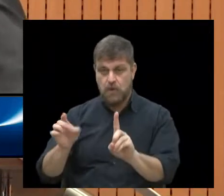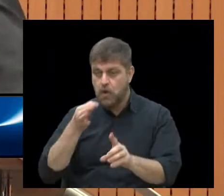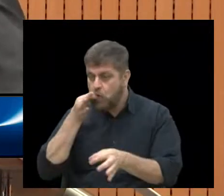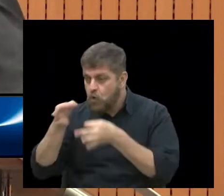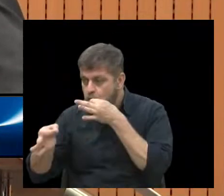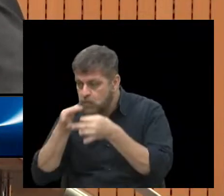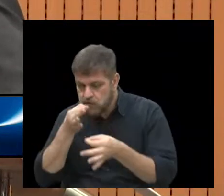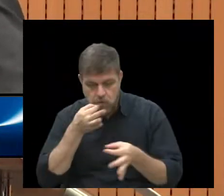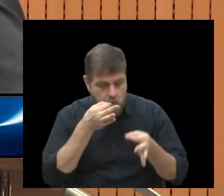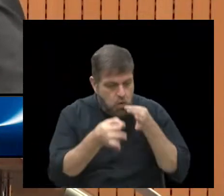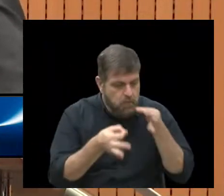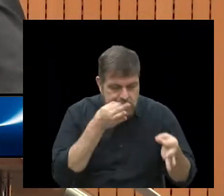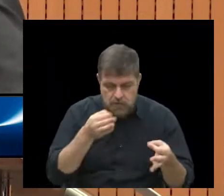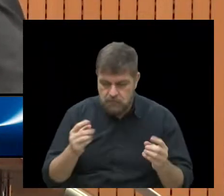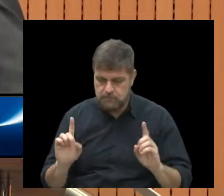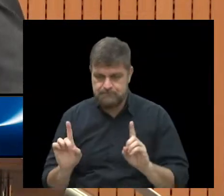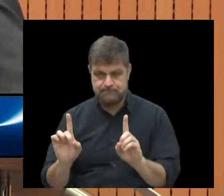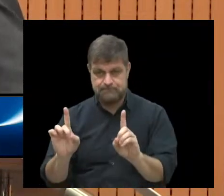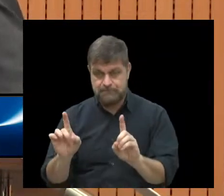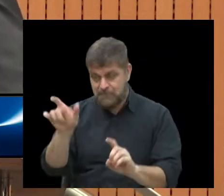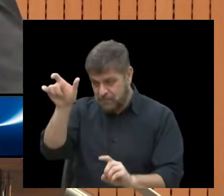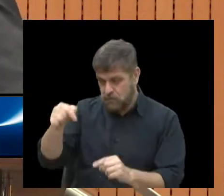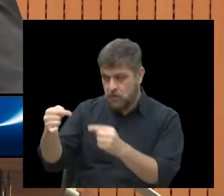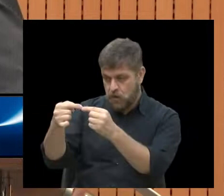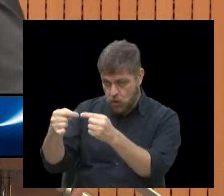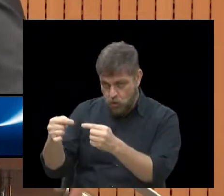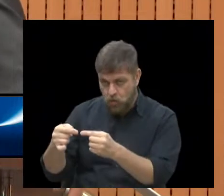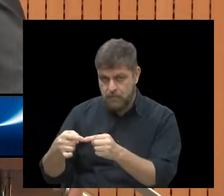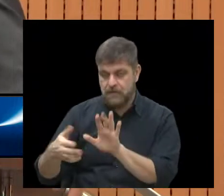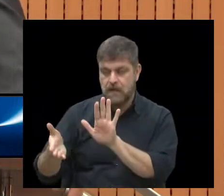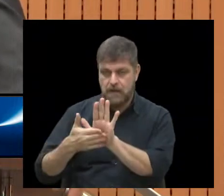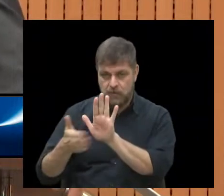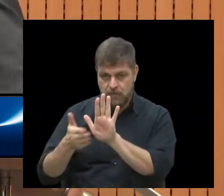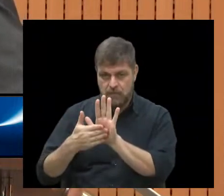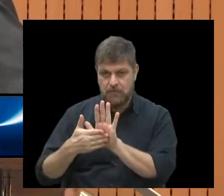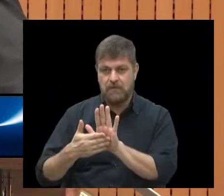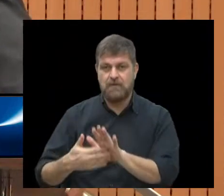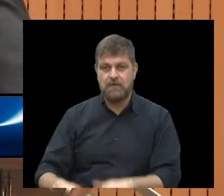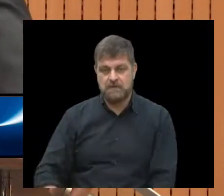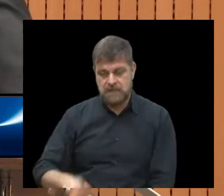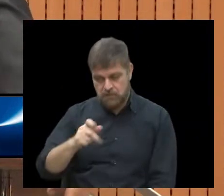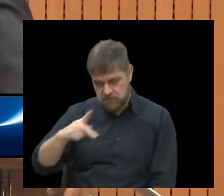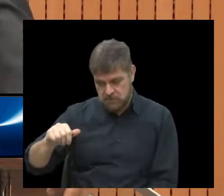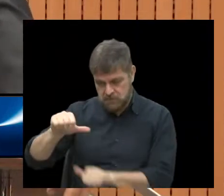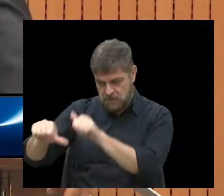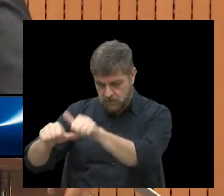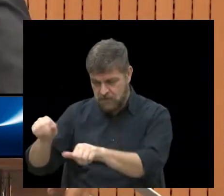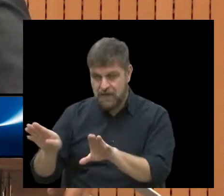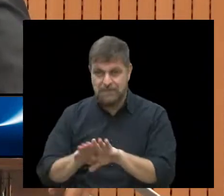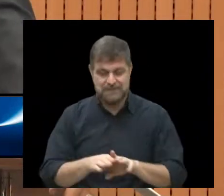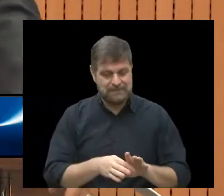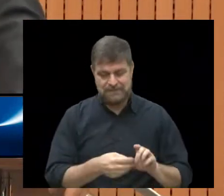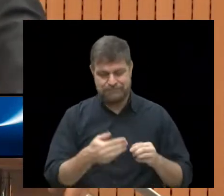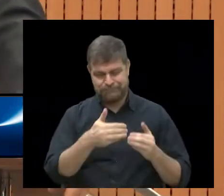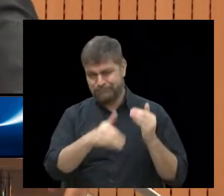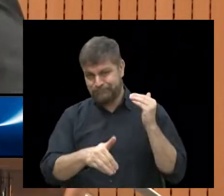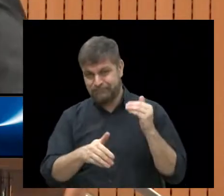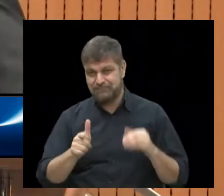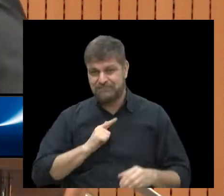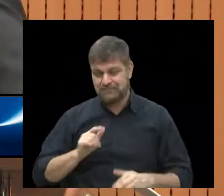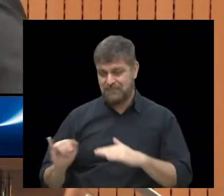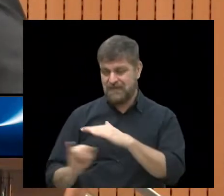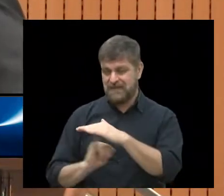assunto, né, tanto aqueles que defendem a proposta do governo como os que são contrários, e com a participação de